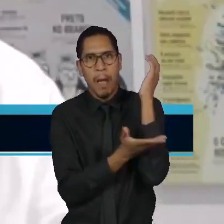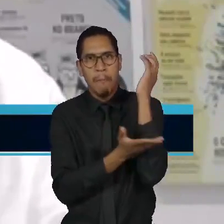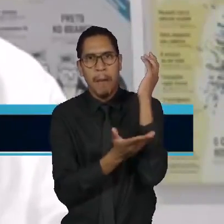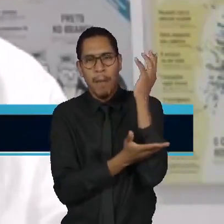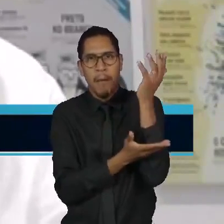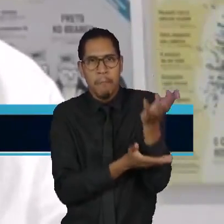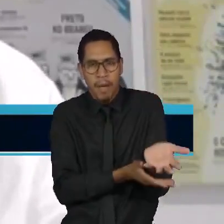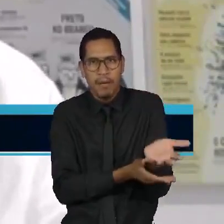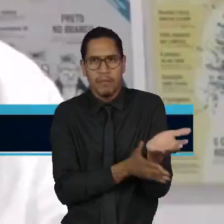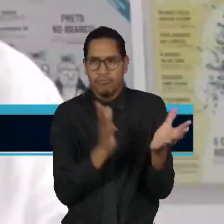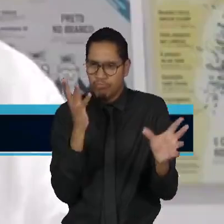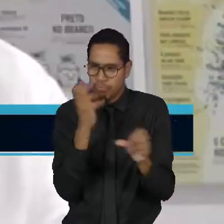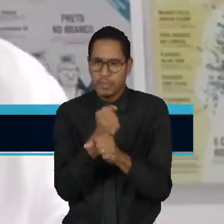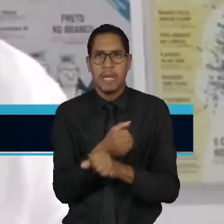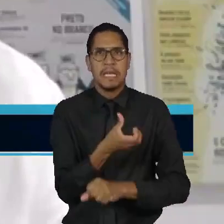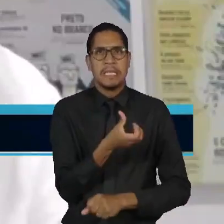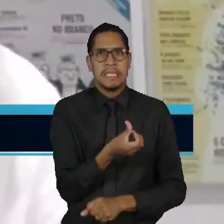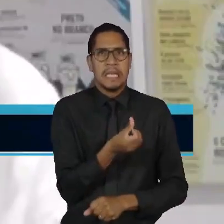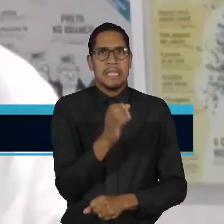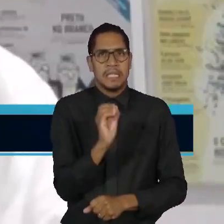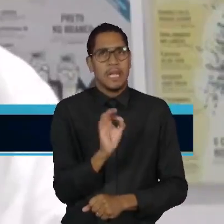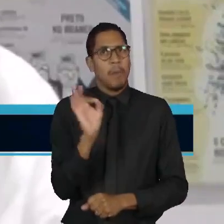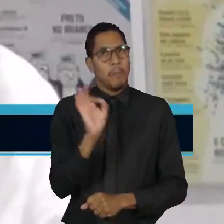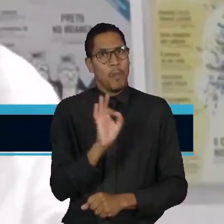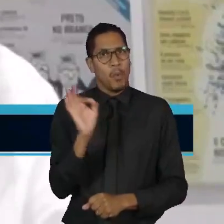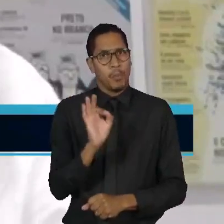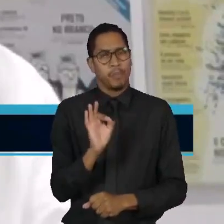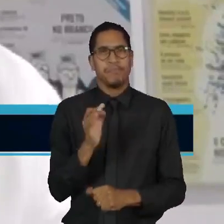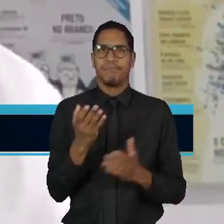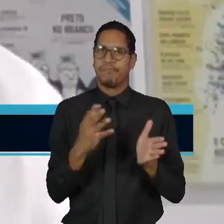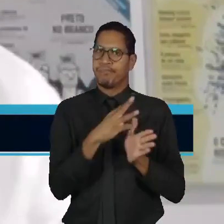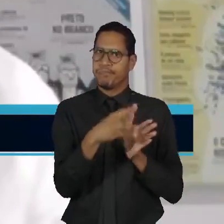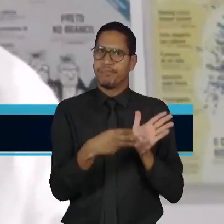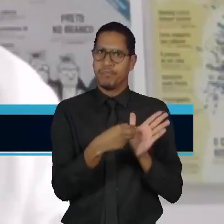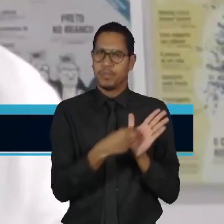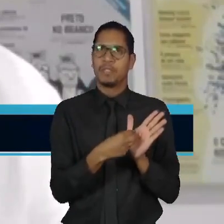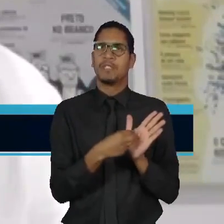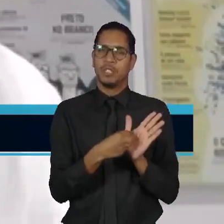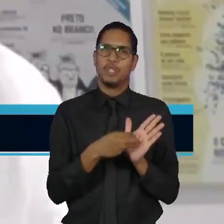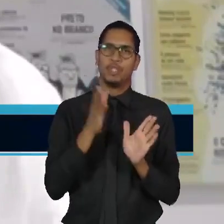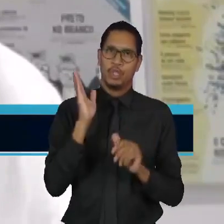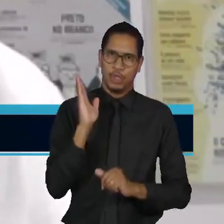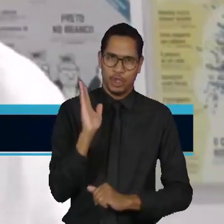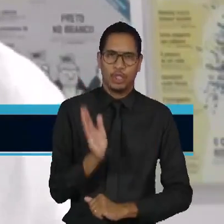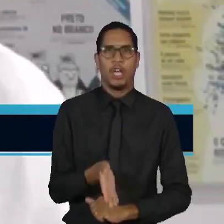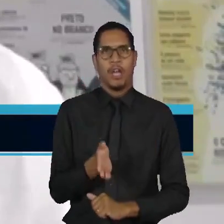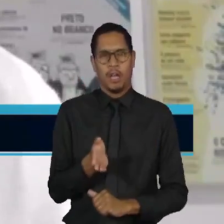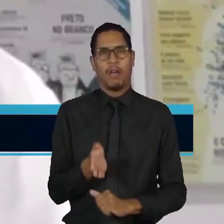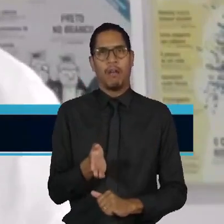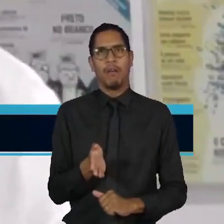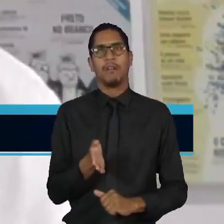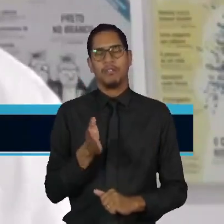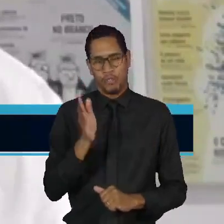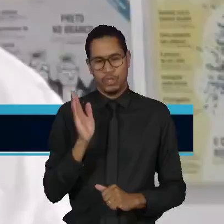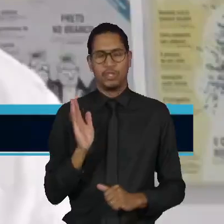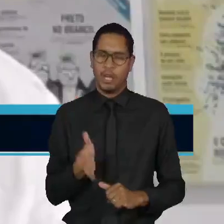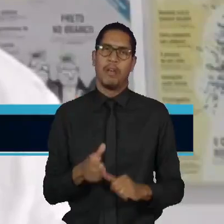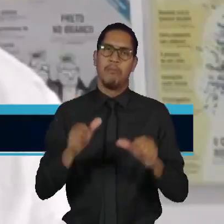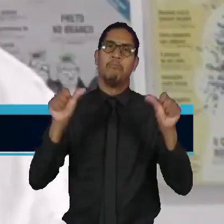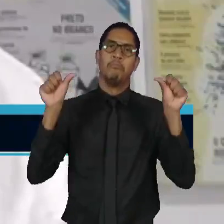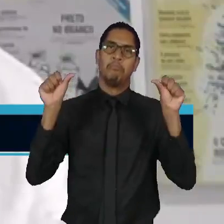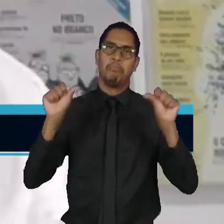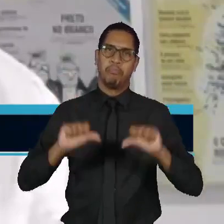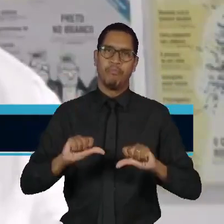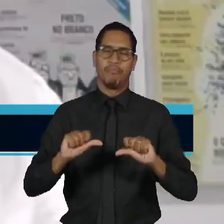de 60%, um pouco menos até da floresta, em estado, enfim, de uma floresta